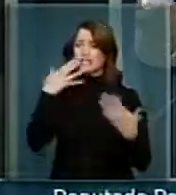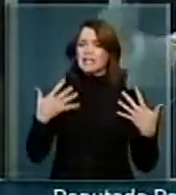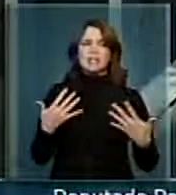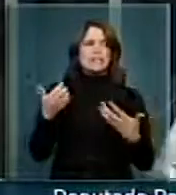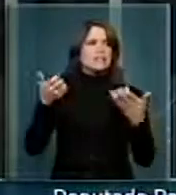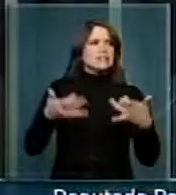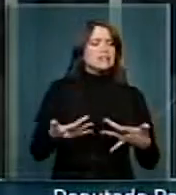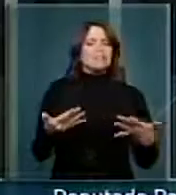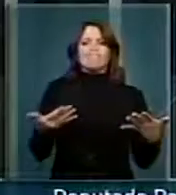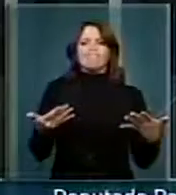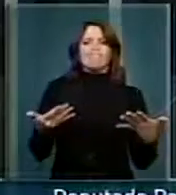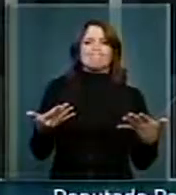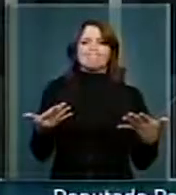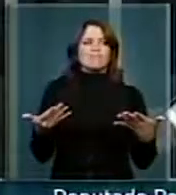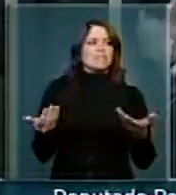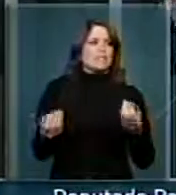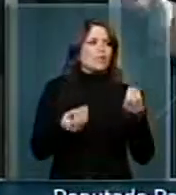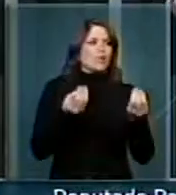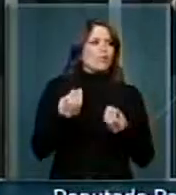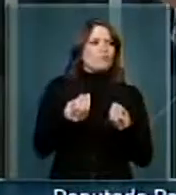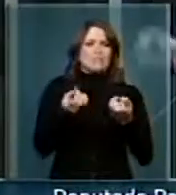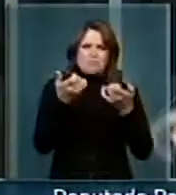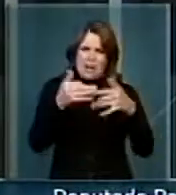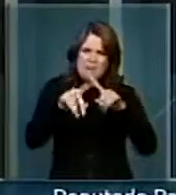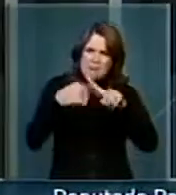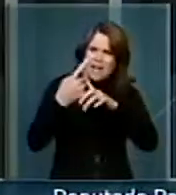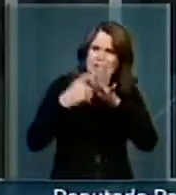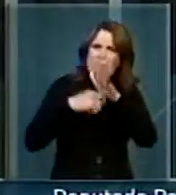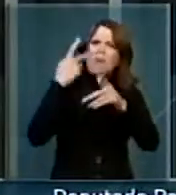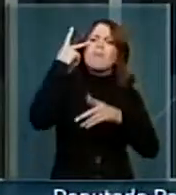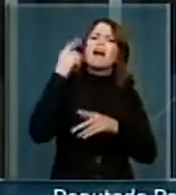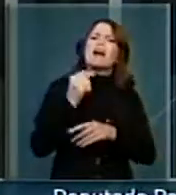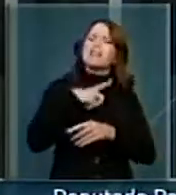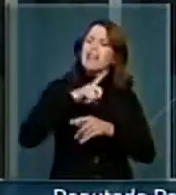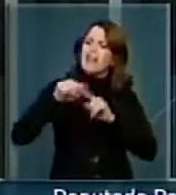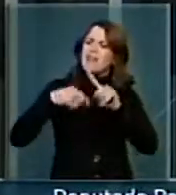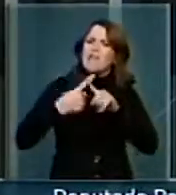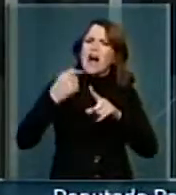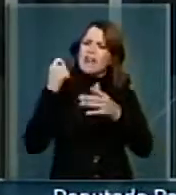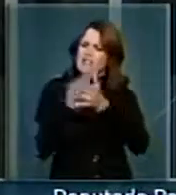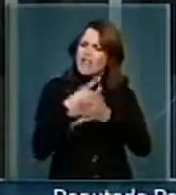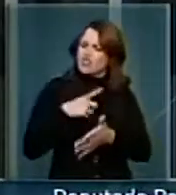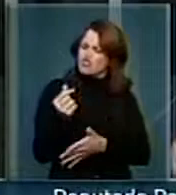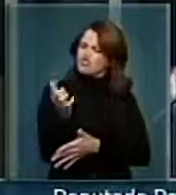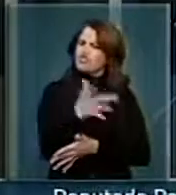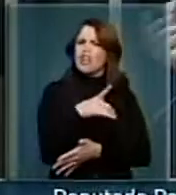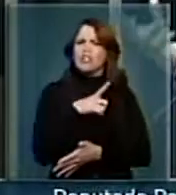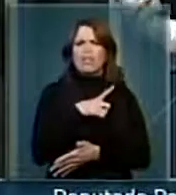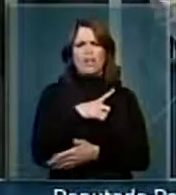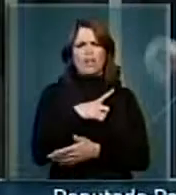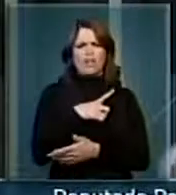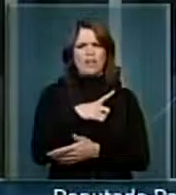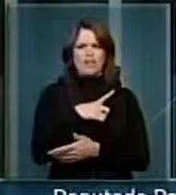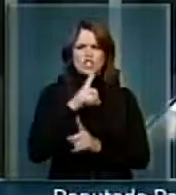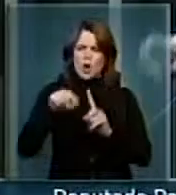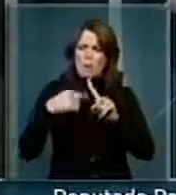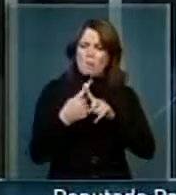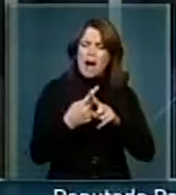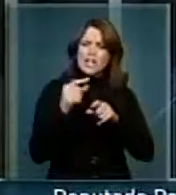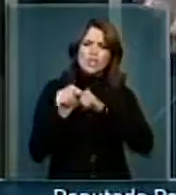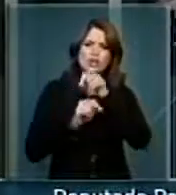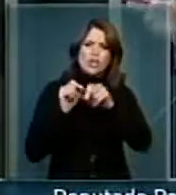argumentos para propor a criação de mais impostos, que só trariam ainda maior gordura,